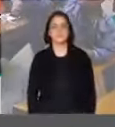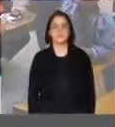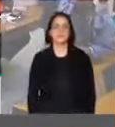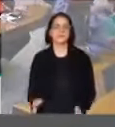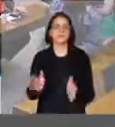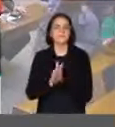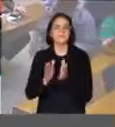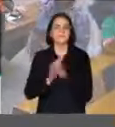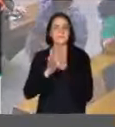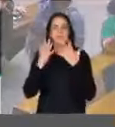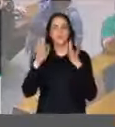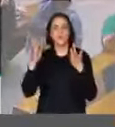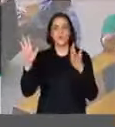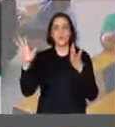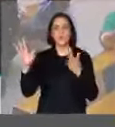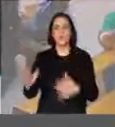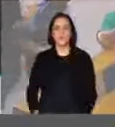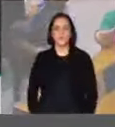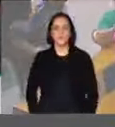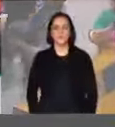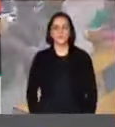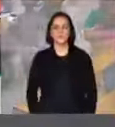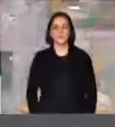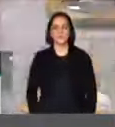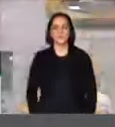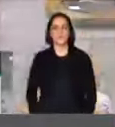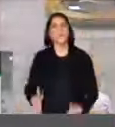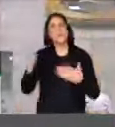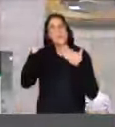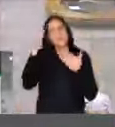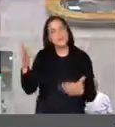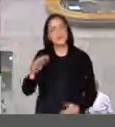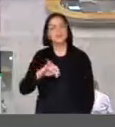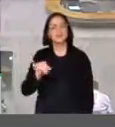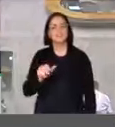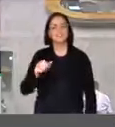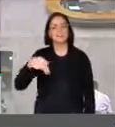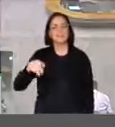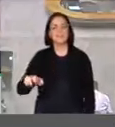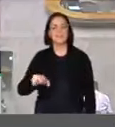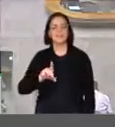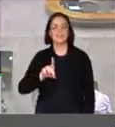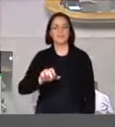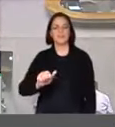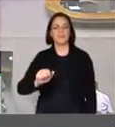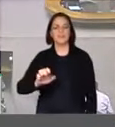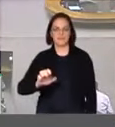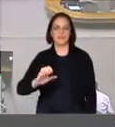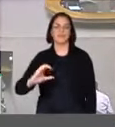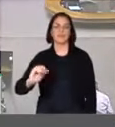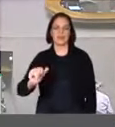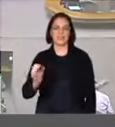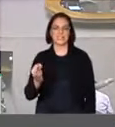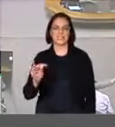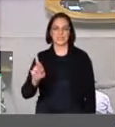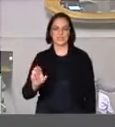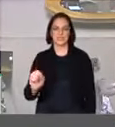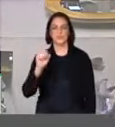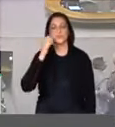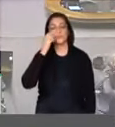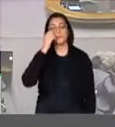Muito obrigada. Obrigada, Jane de Castro, pelo depoimento.